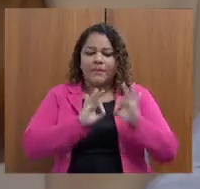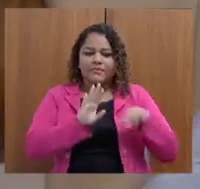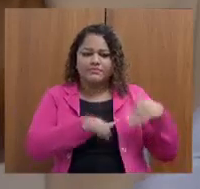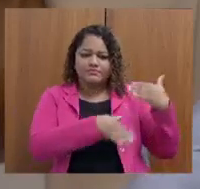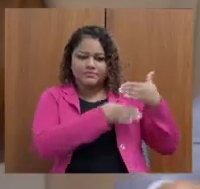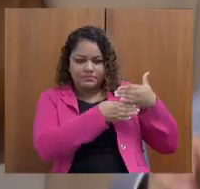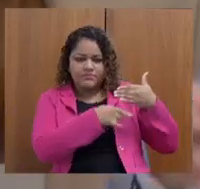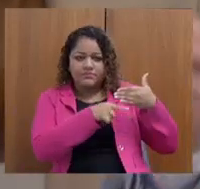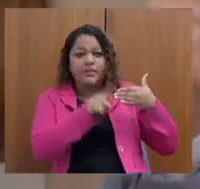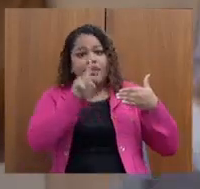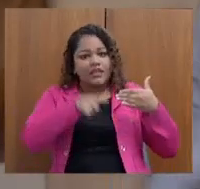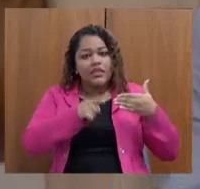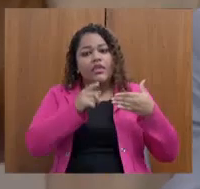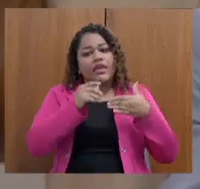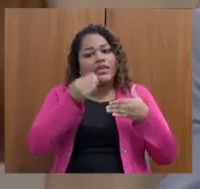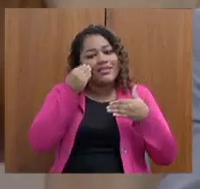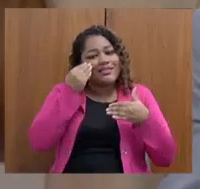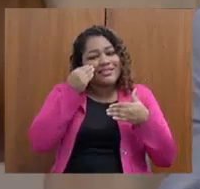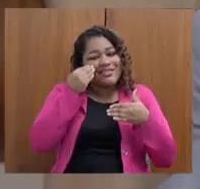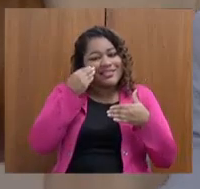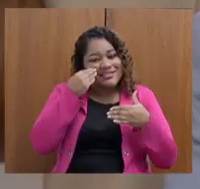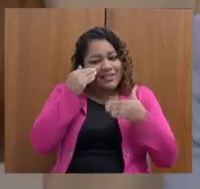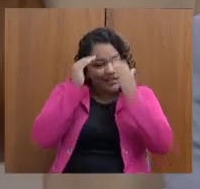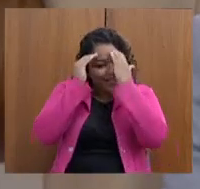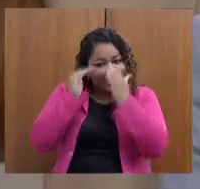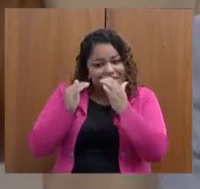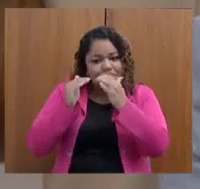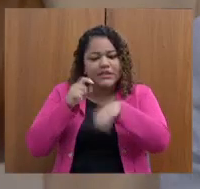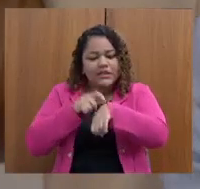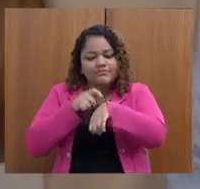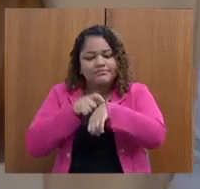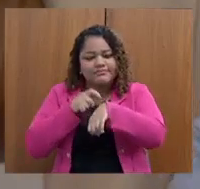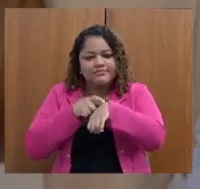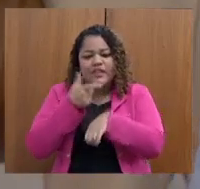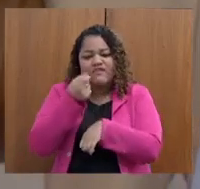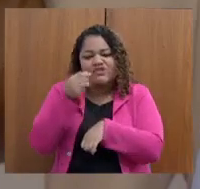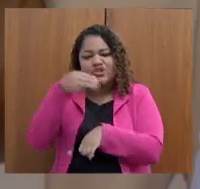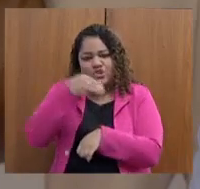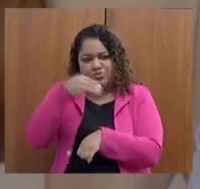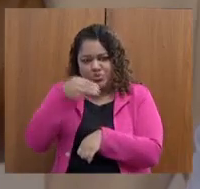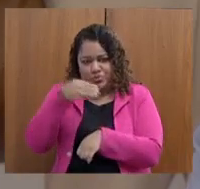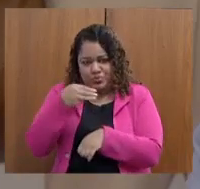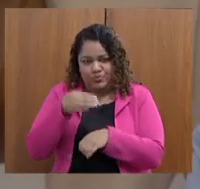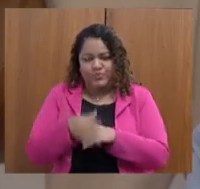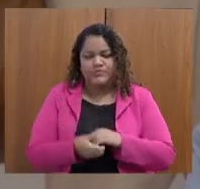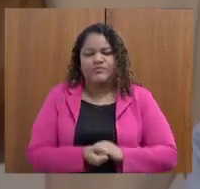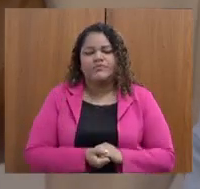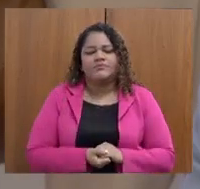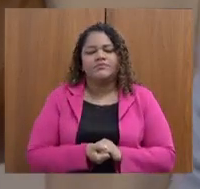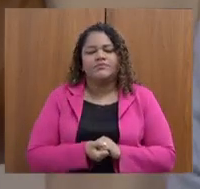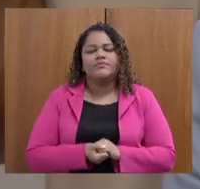o prazo de 20 minutos para percorrer pelos temas